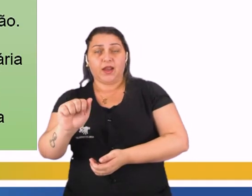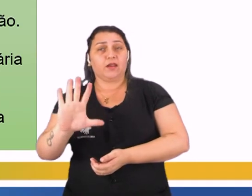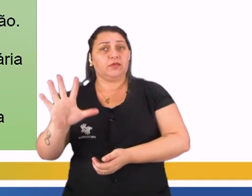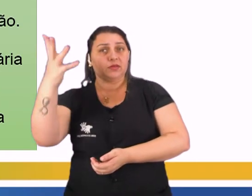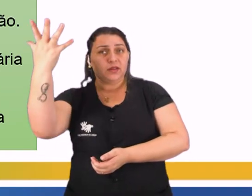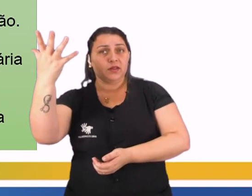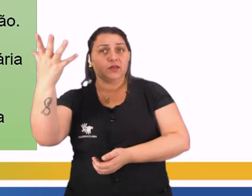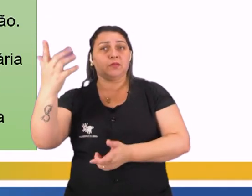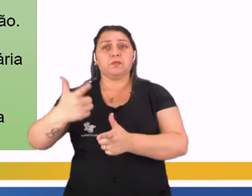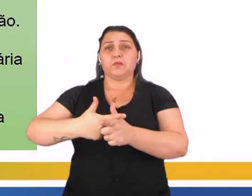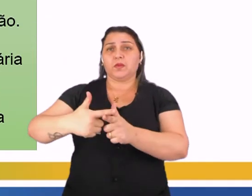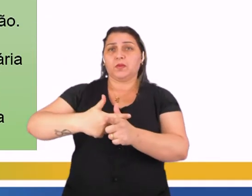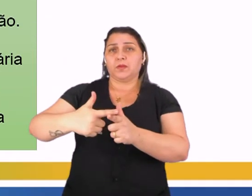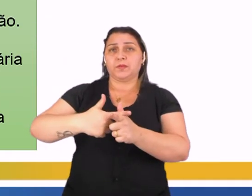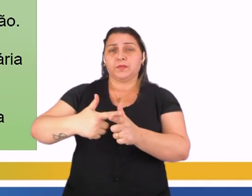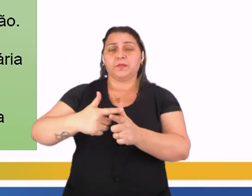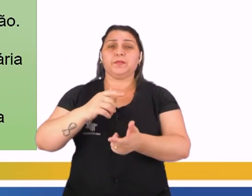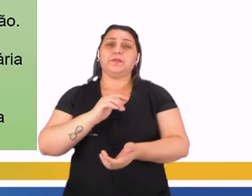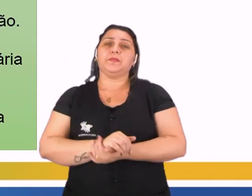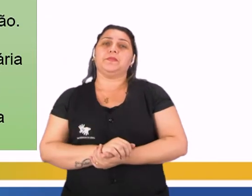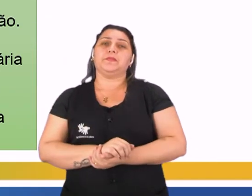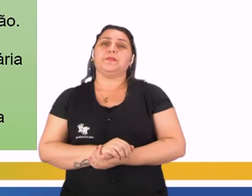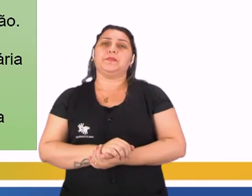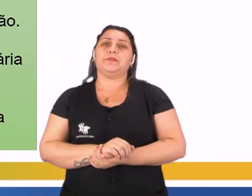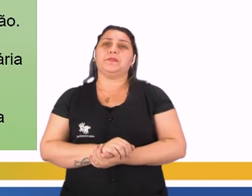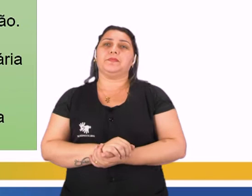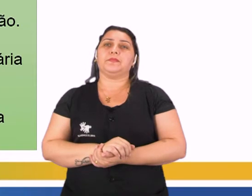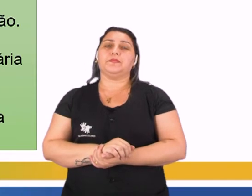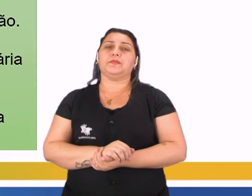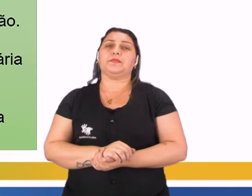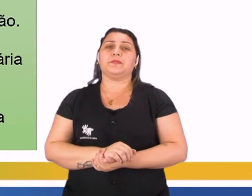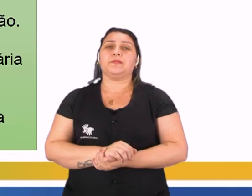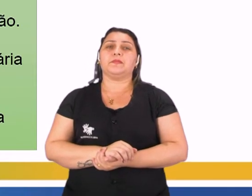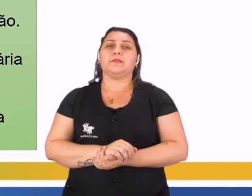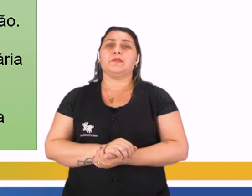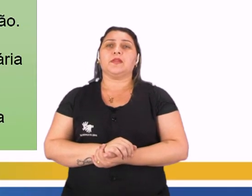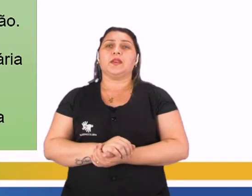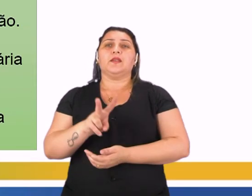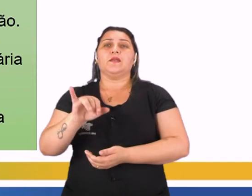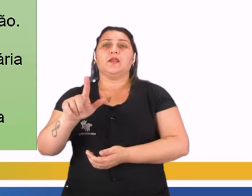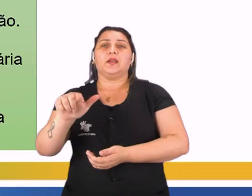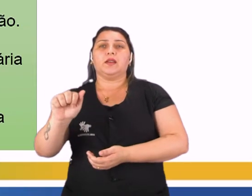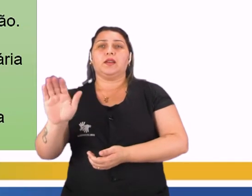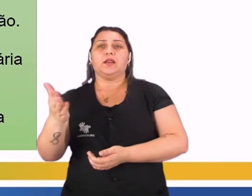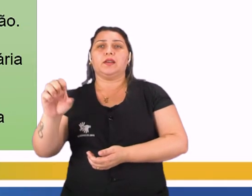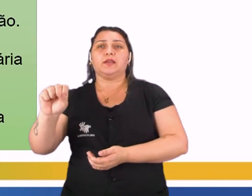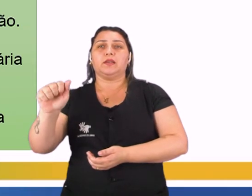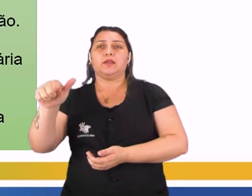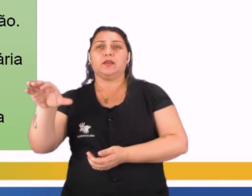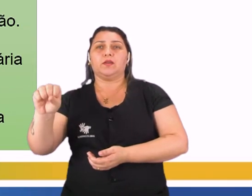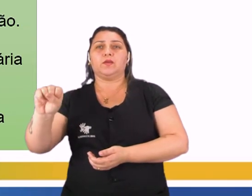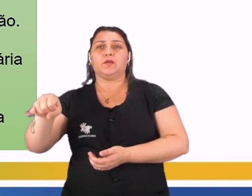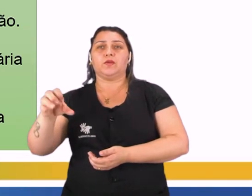que traziam diversas notícias sobre diversos aspectos e âmbitos da vida, temas da